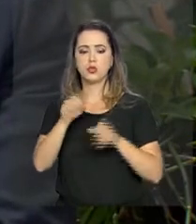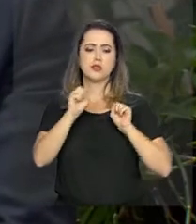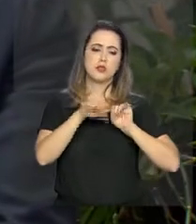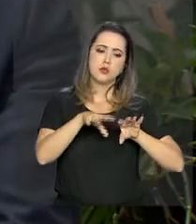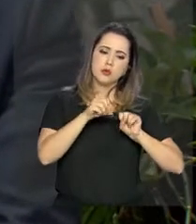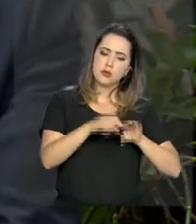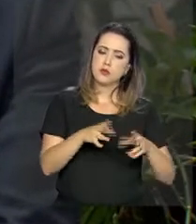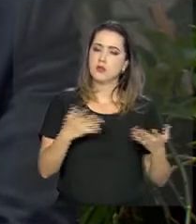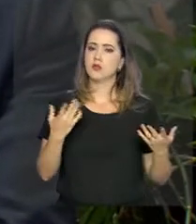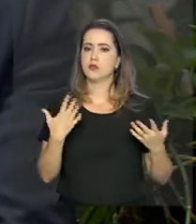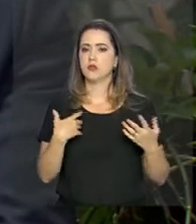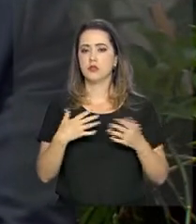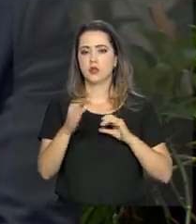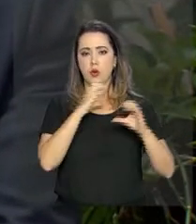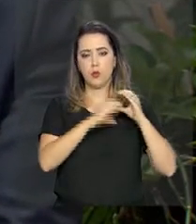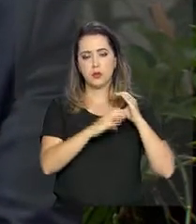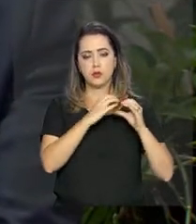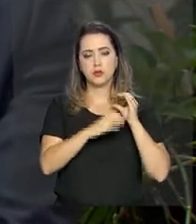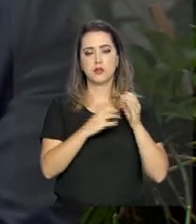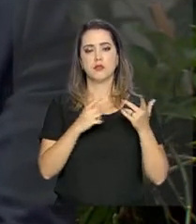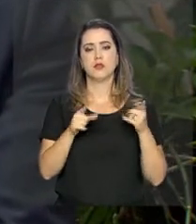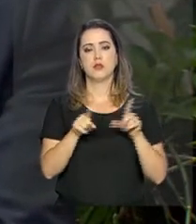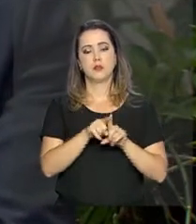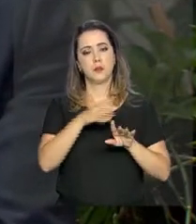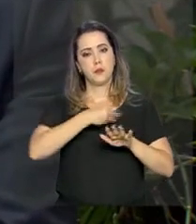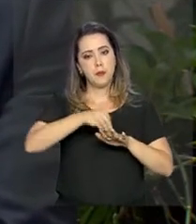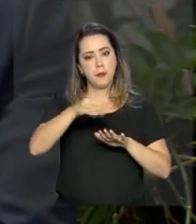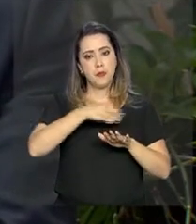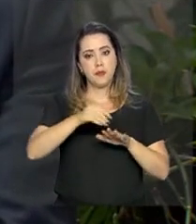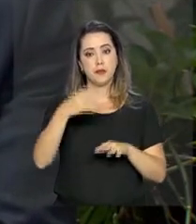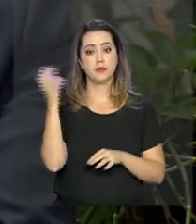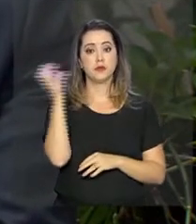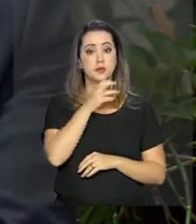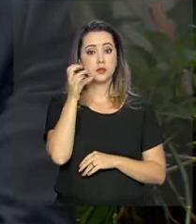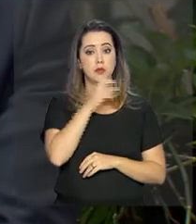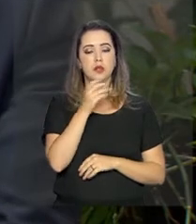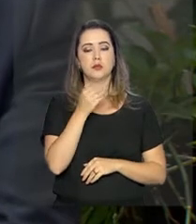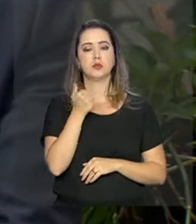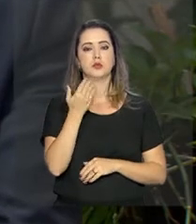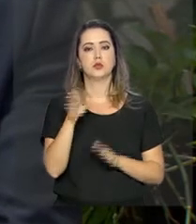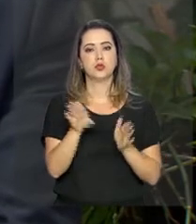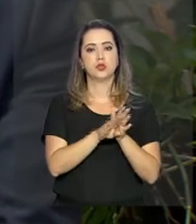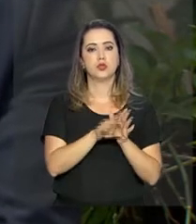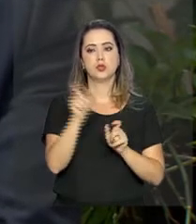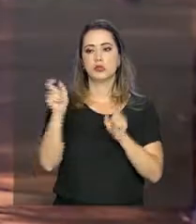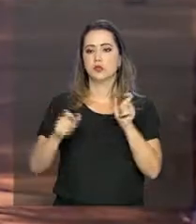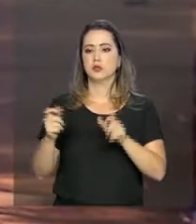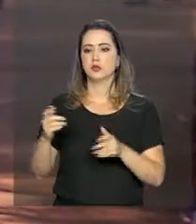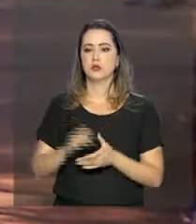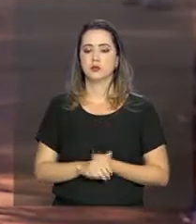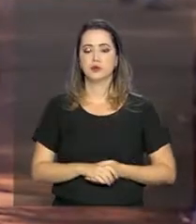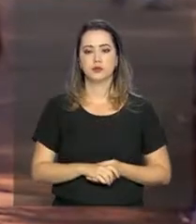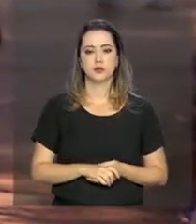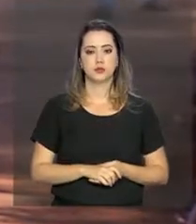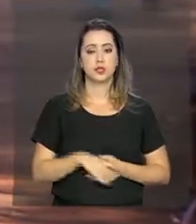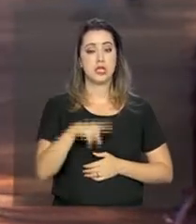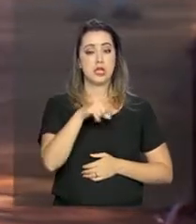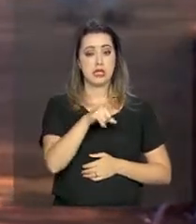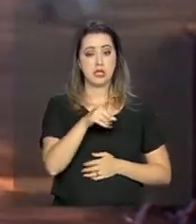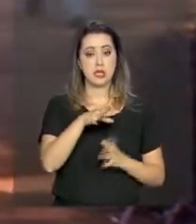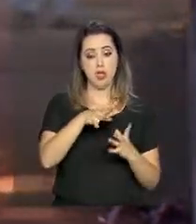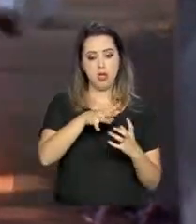e da comunicação é informação chega muito rápido aos indivíduos esse envelhecimento